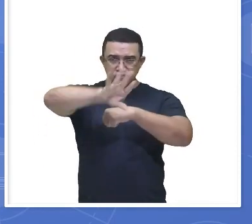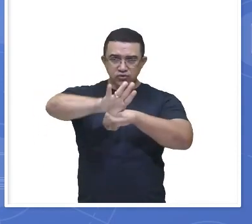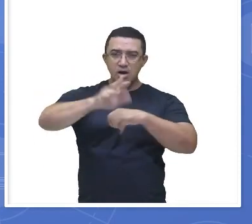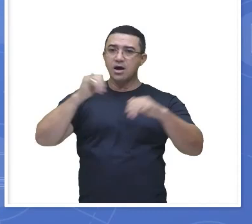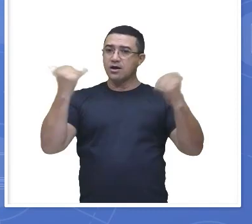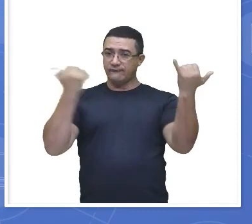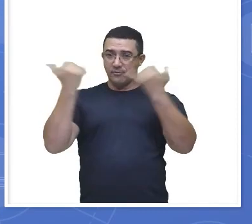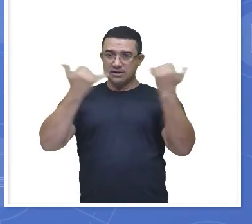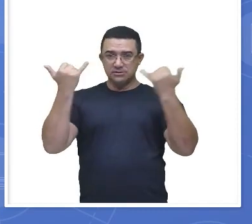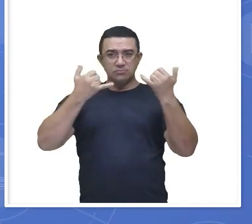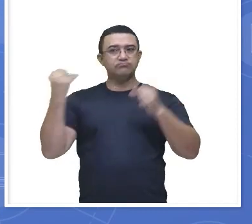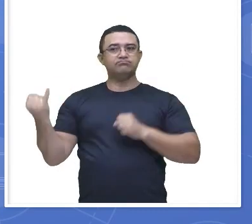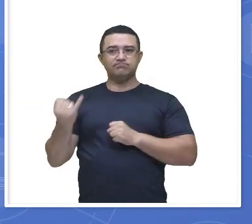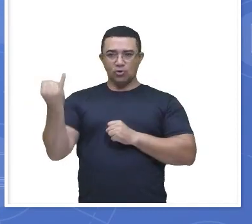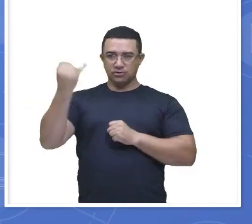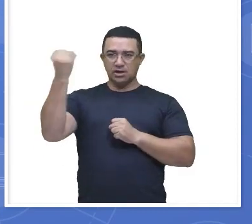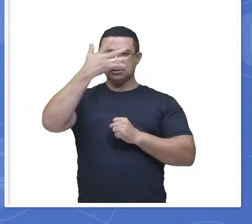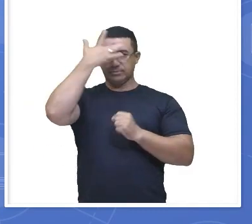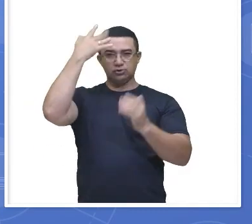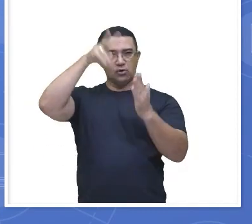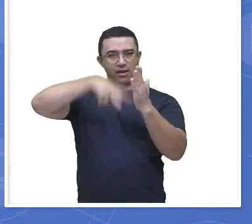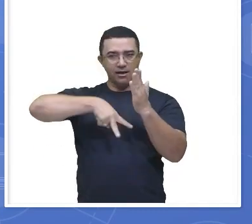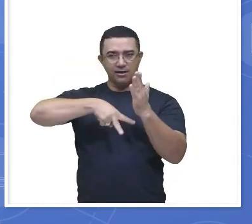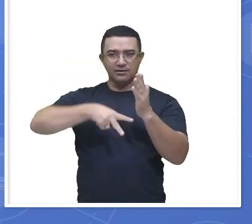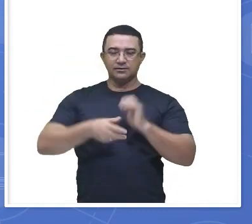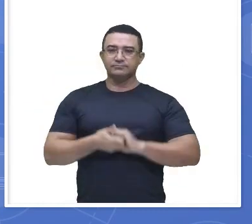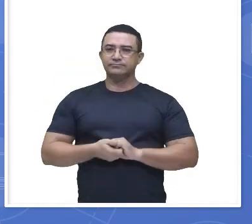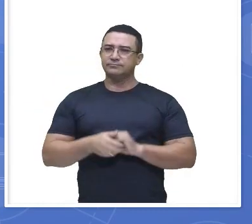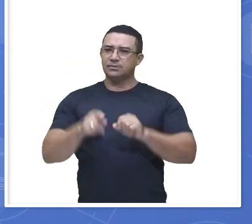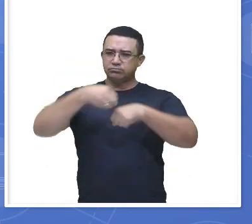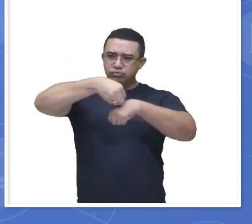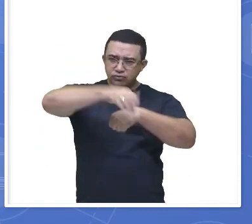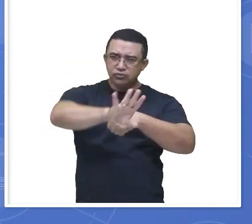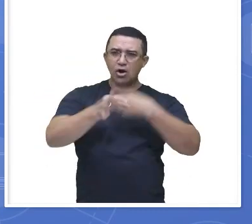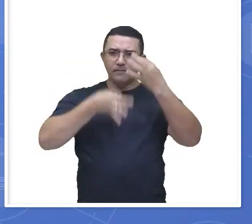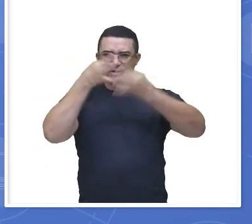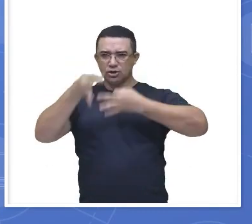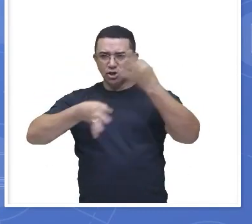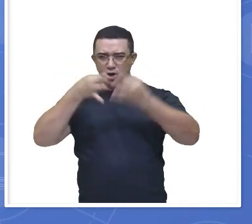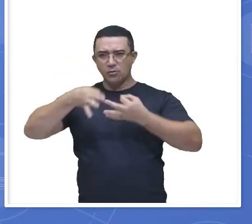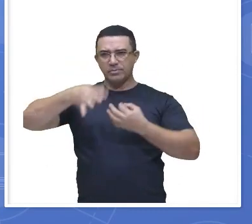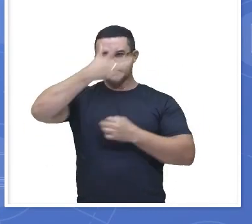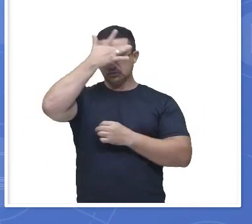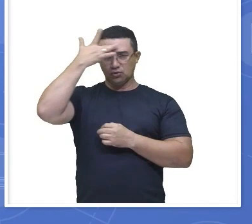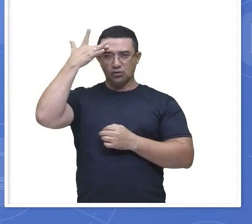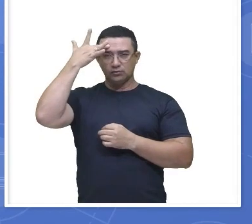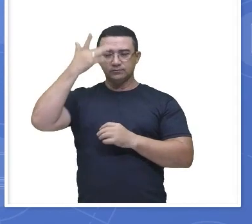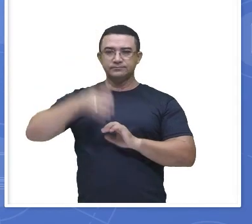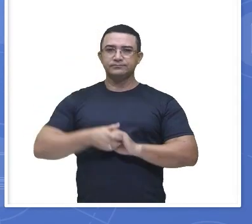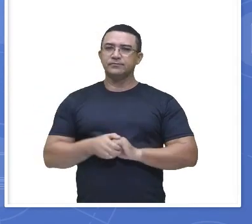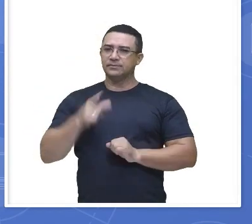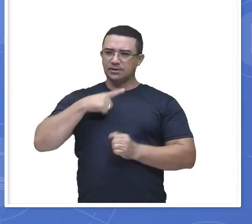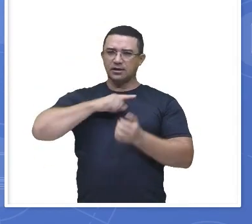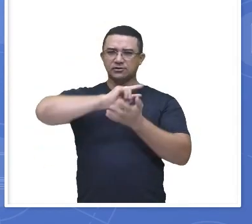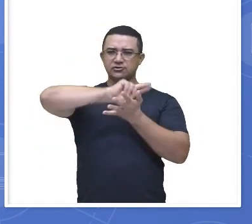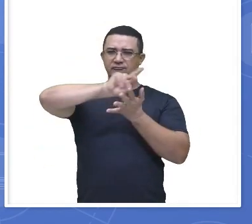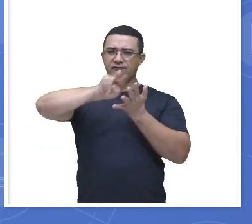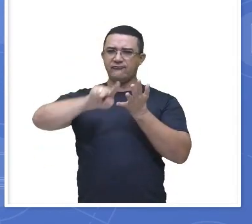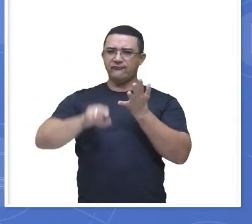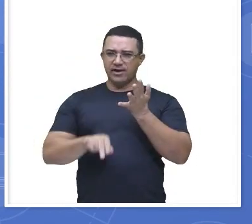importante ao leitor. Vinícius, passar uma opinião para o público em geral. Então, temos aqui